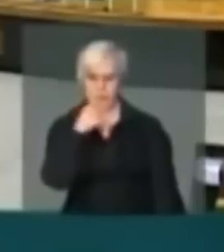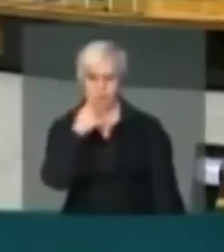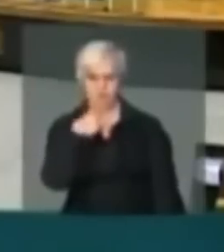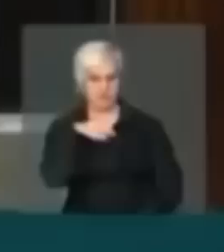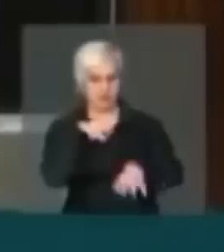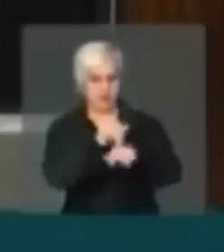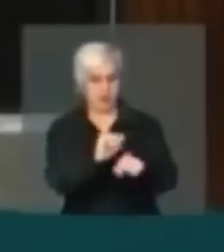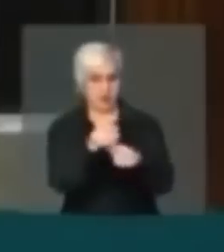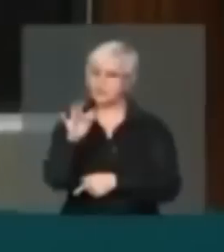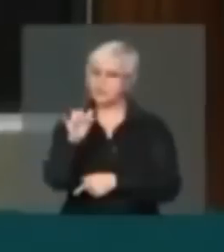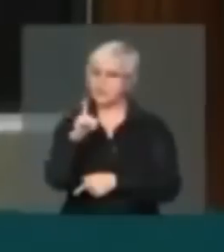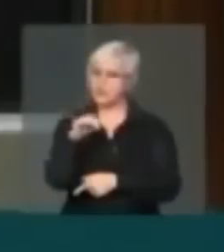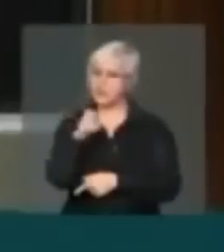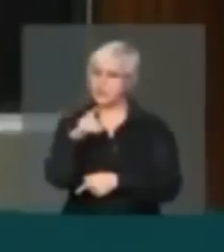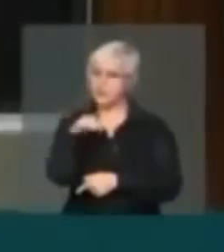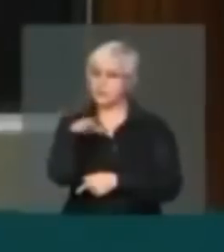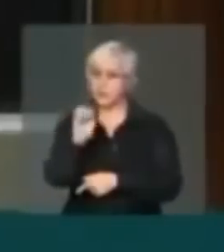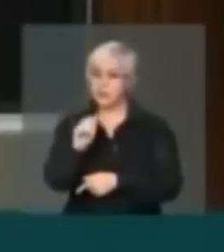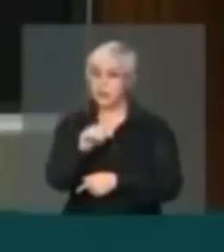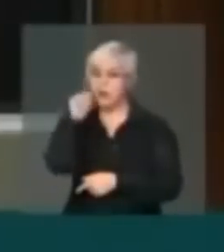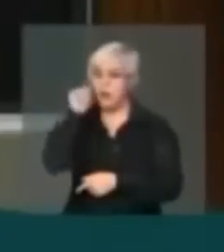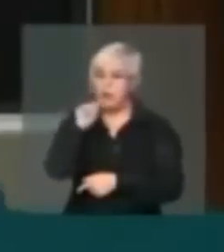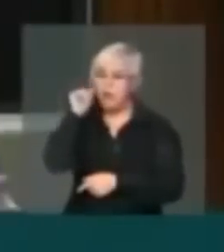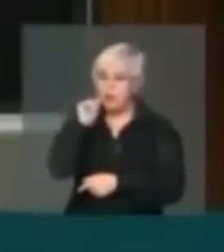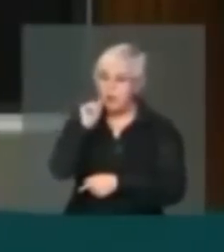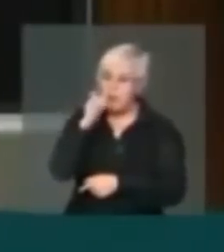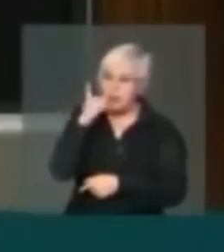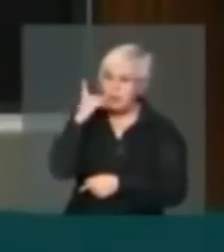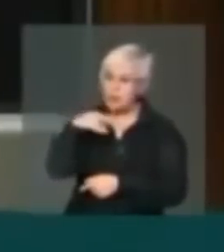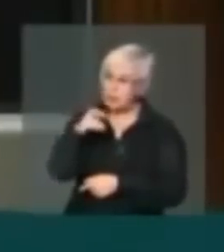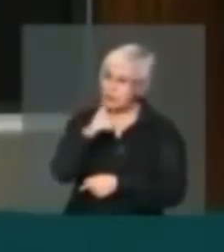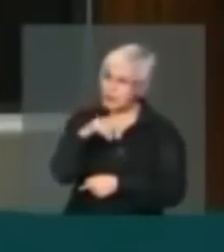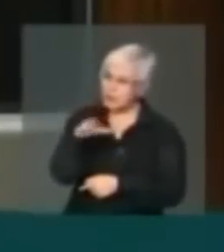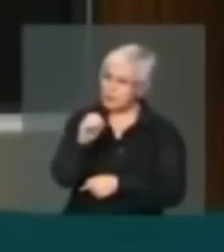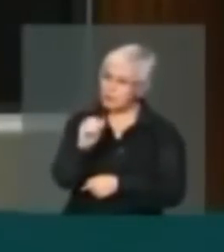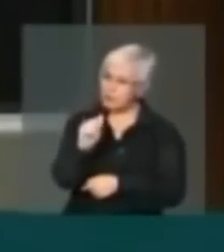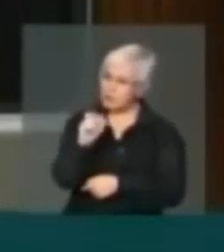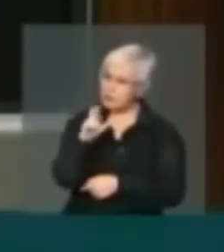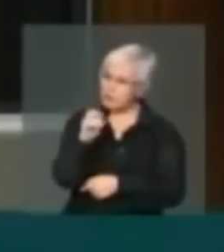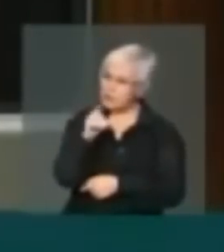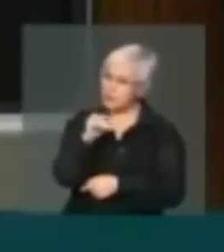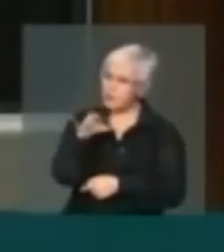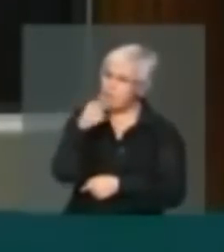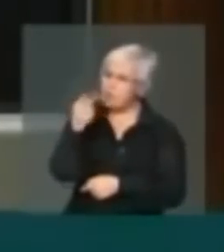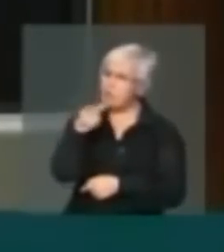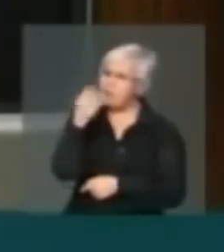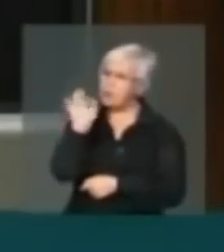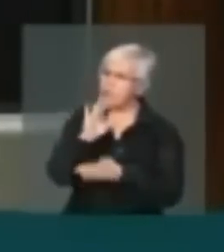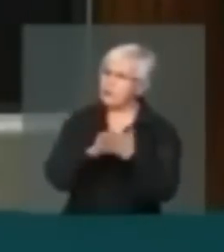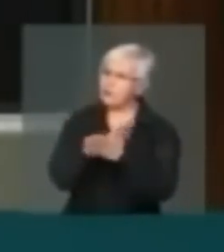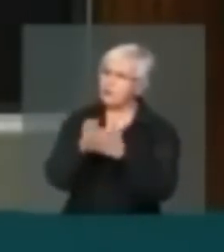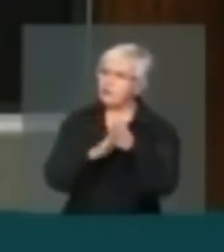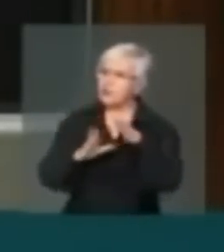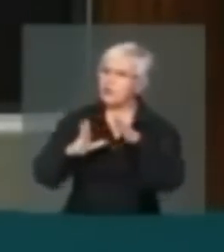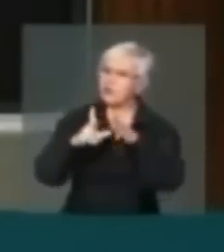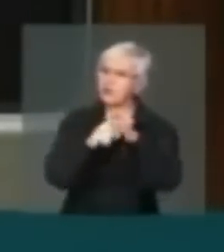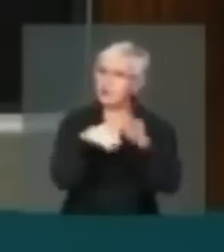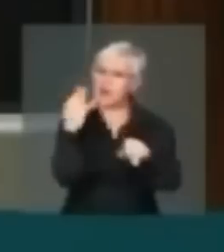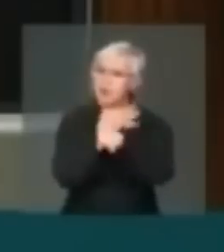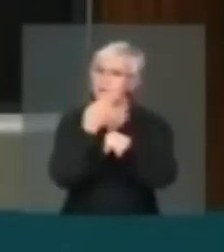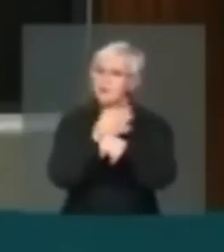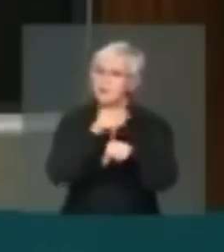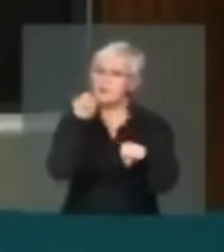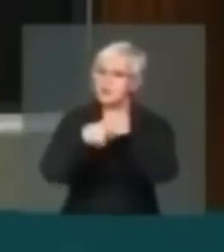merece fica aqui para ver porque eu tô Rosário Porque não falou sobre sequestro tortura e execução